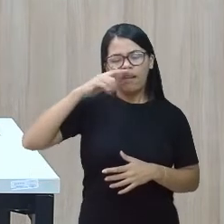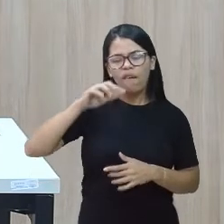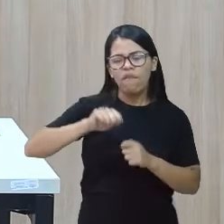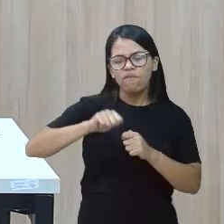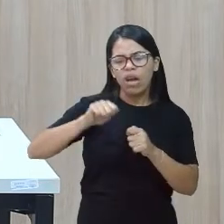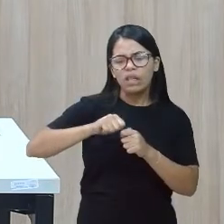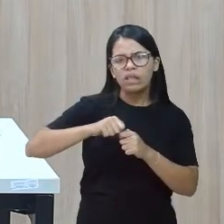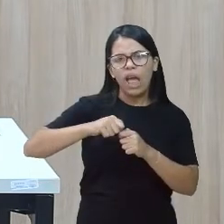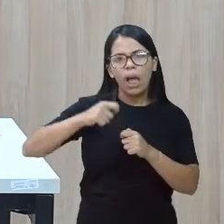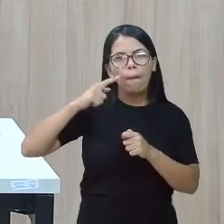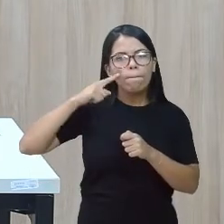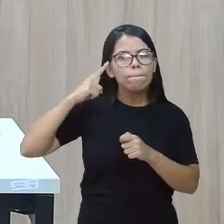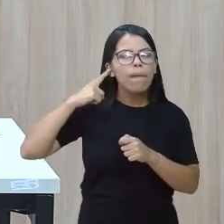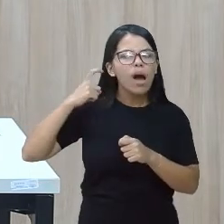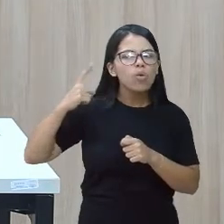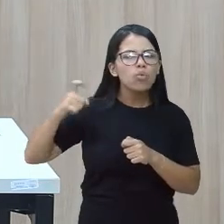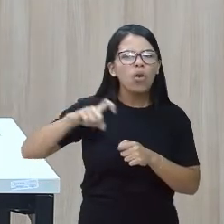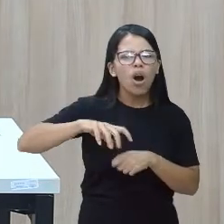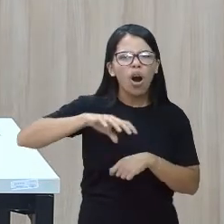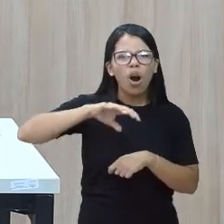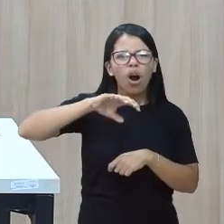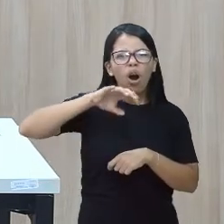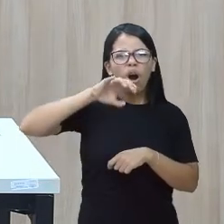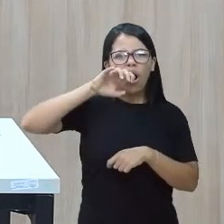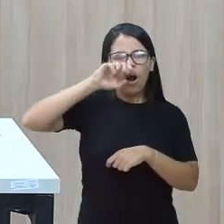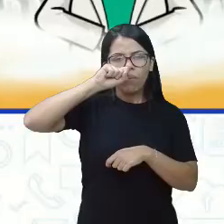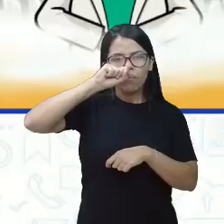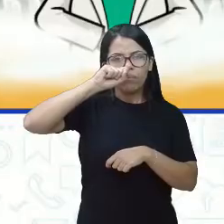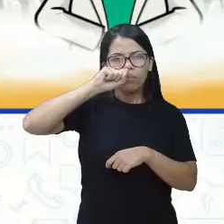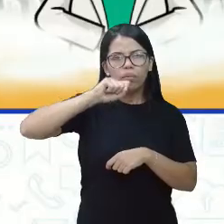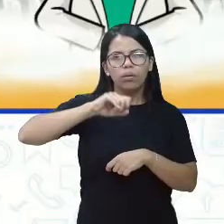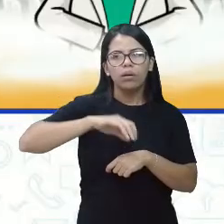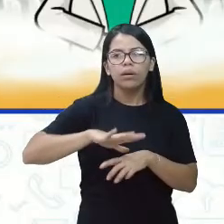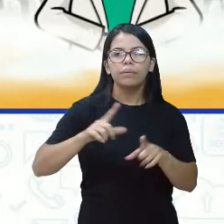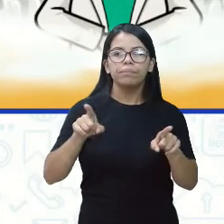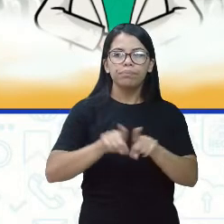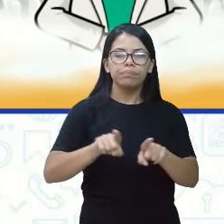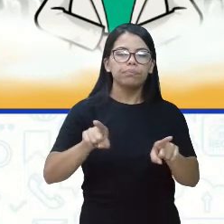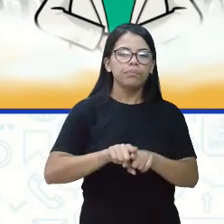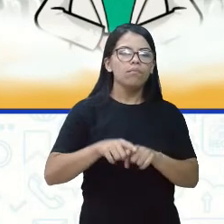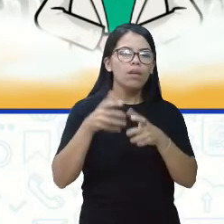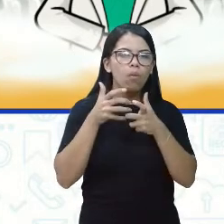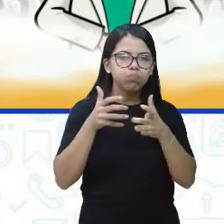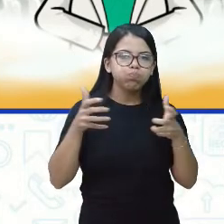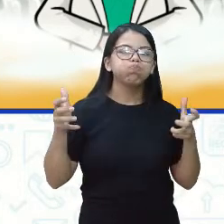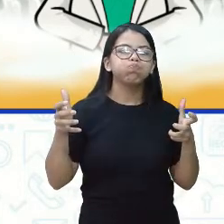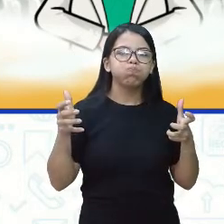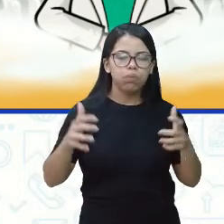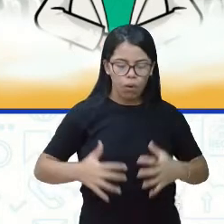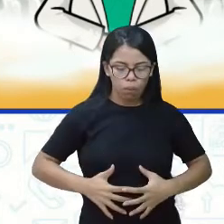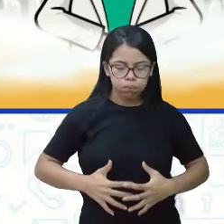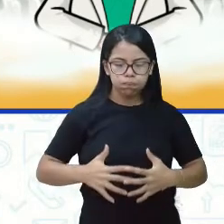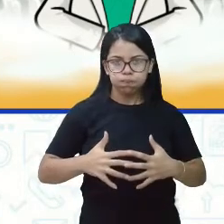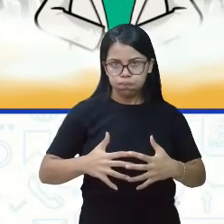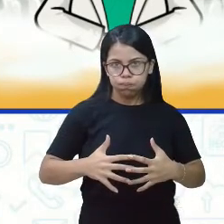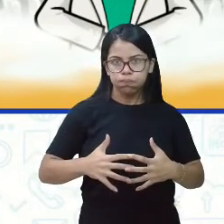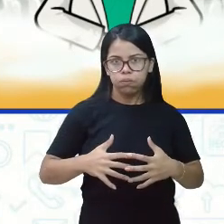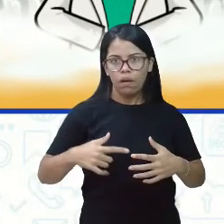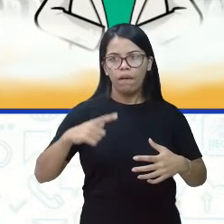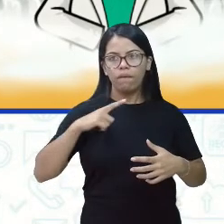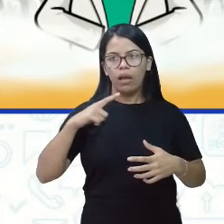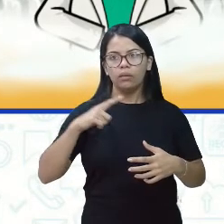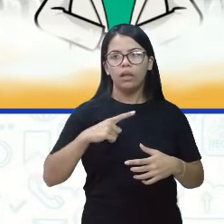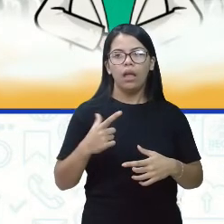boca? É bom investigar. O inchaço abdominal, a apneia do sono, as dores nas costas. Por